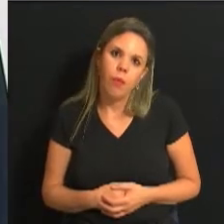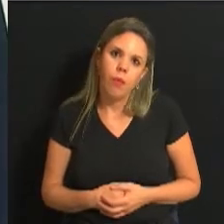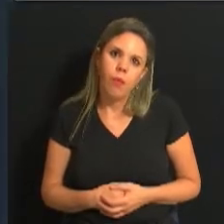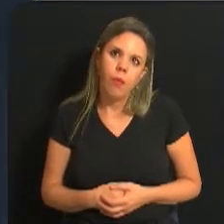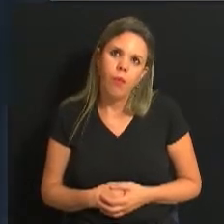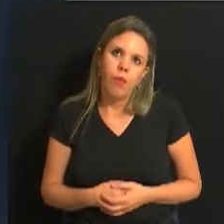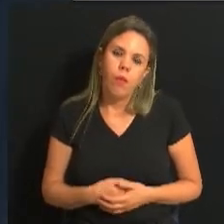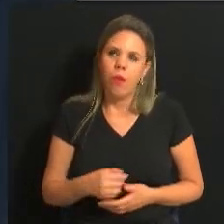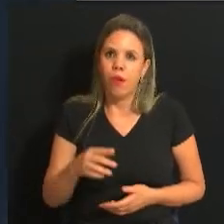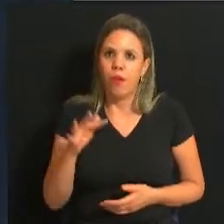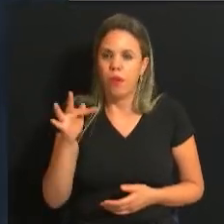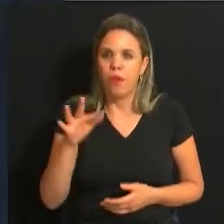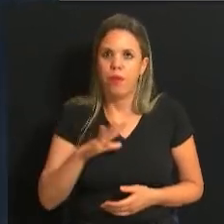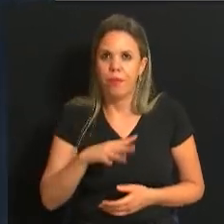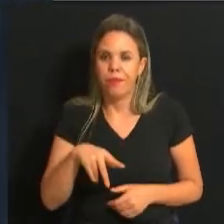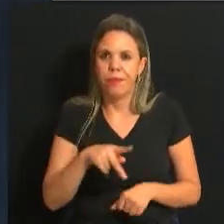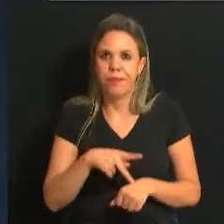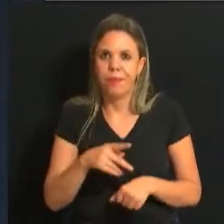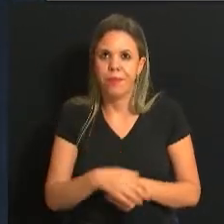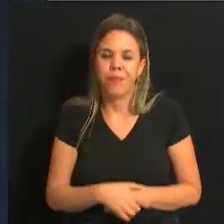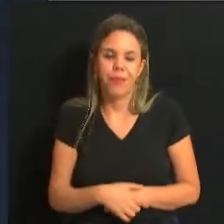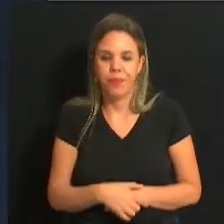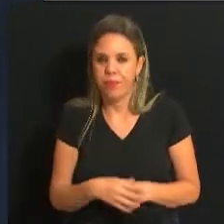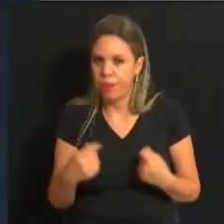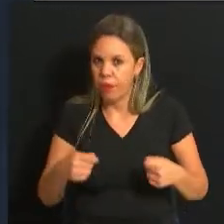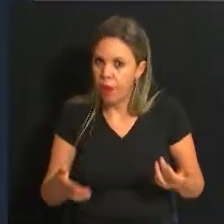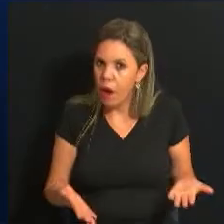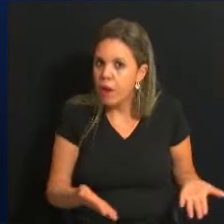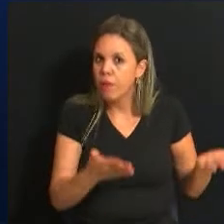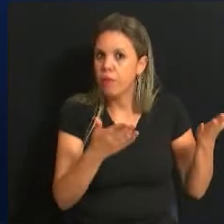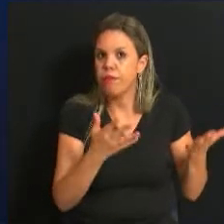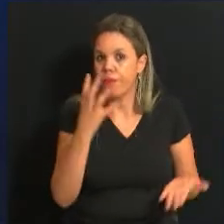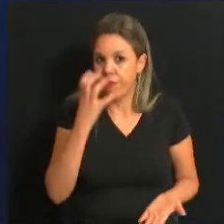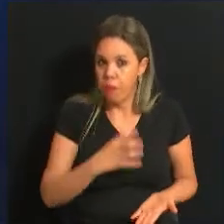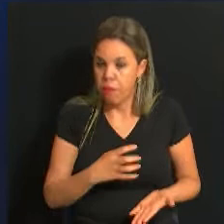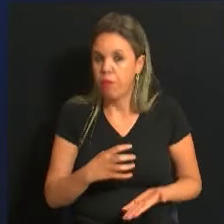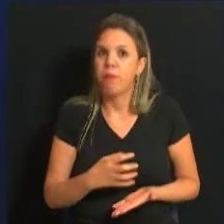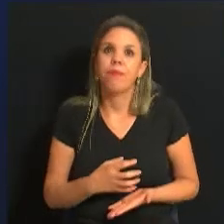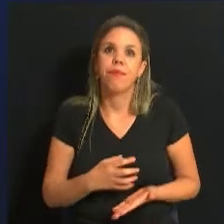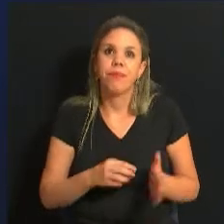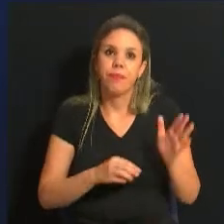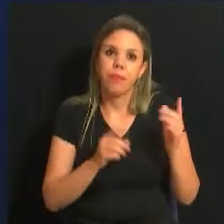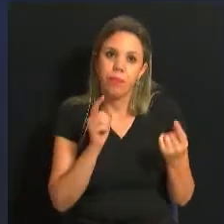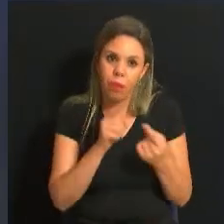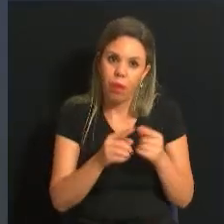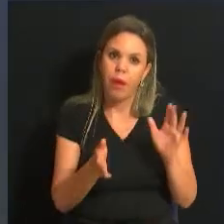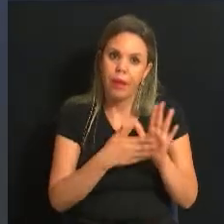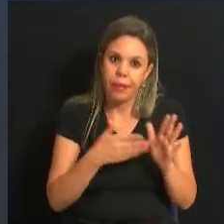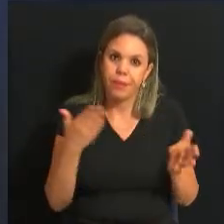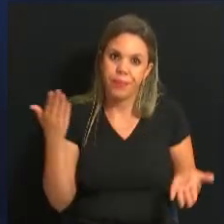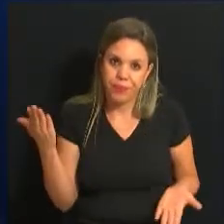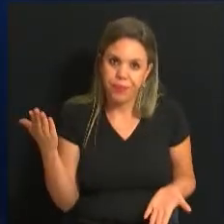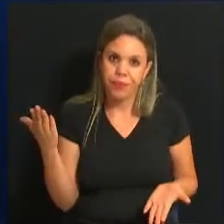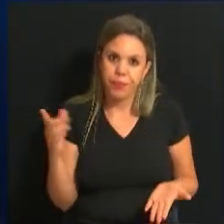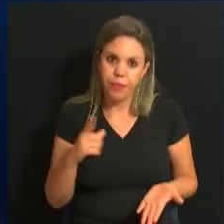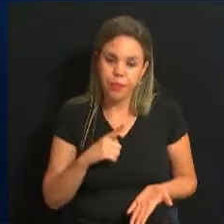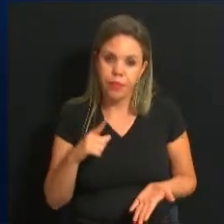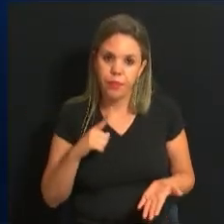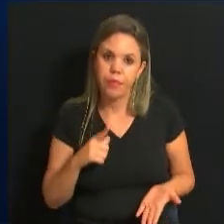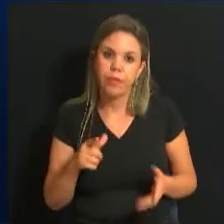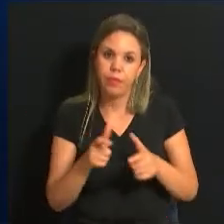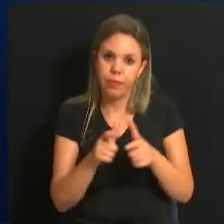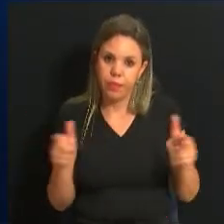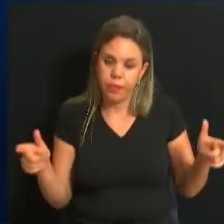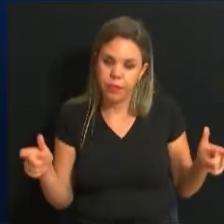nossa cidade, do nosso país. Então a gente precisa levar muito a sério isso. Entre as metas da proposta está estabelecer uma maior